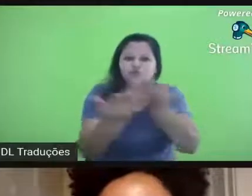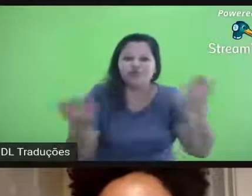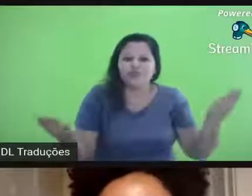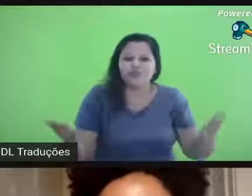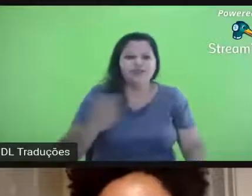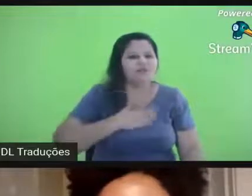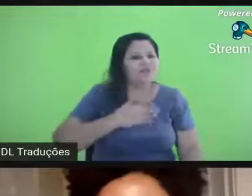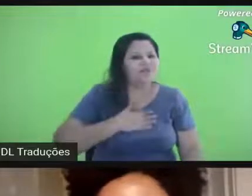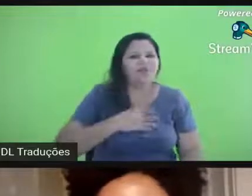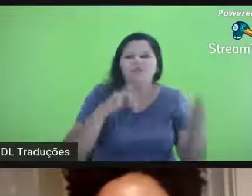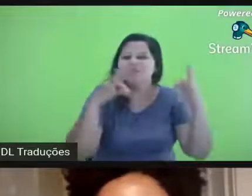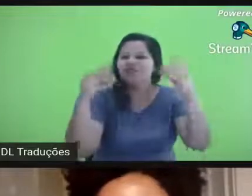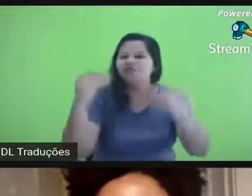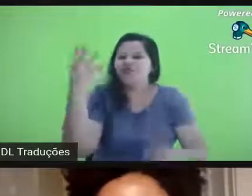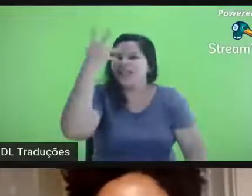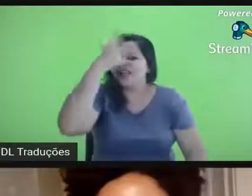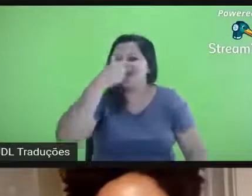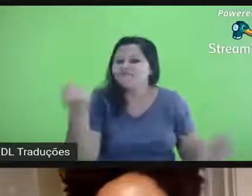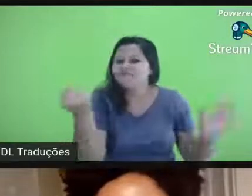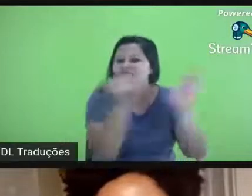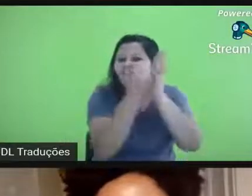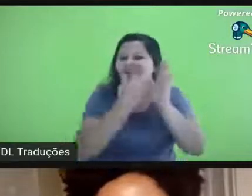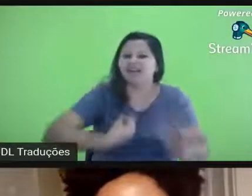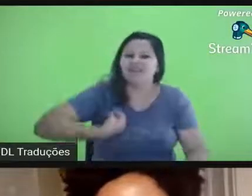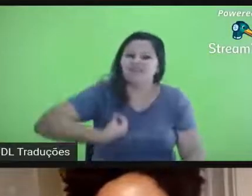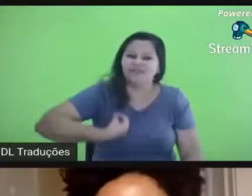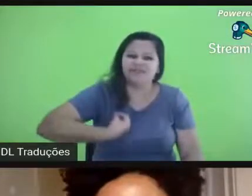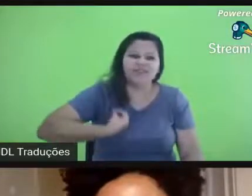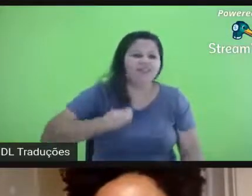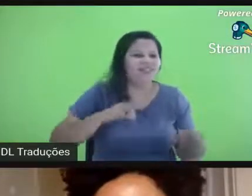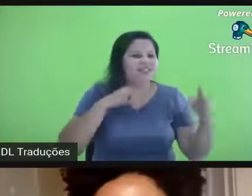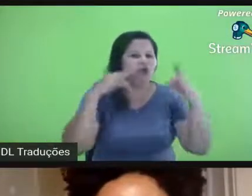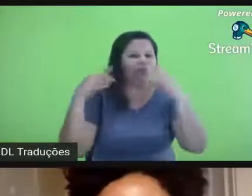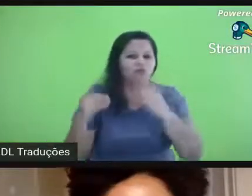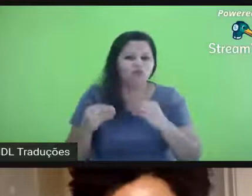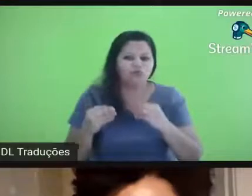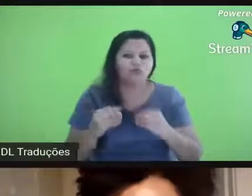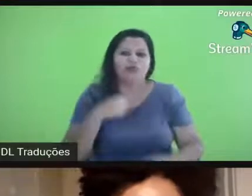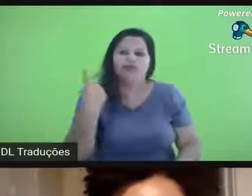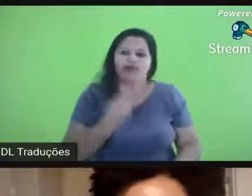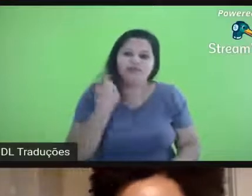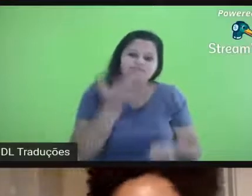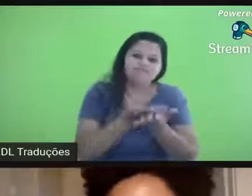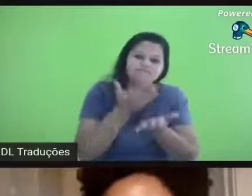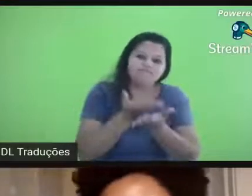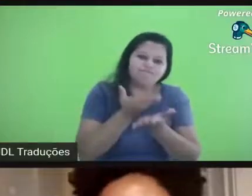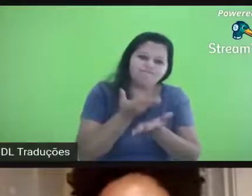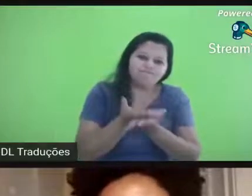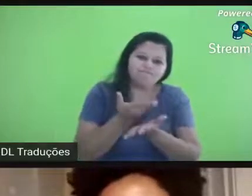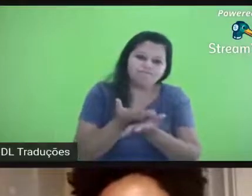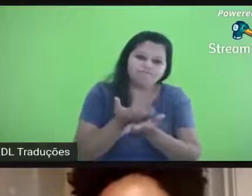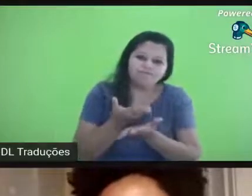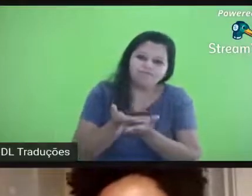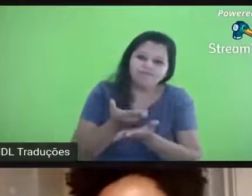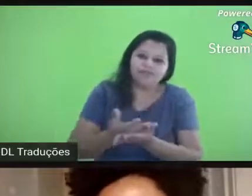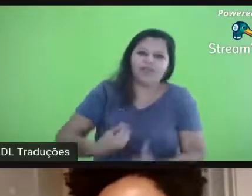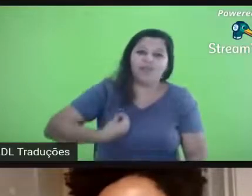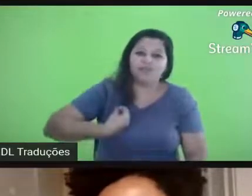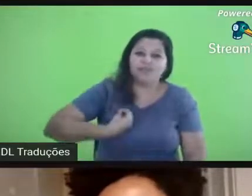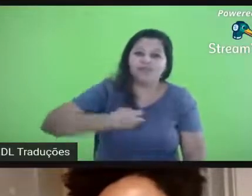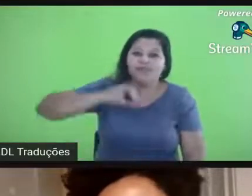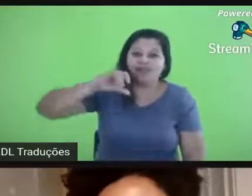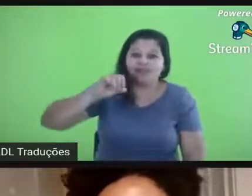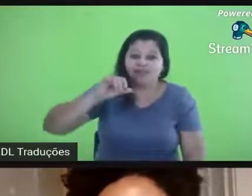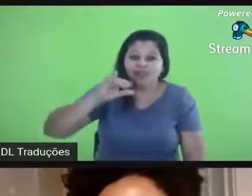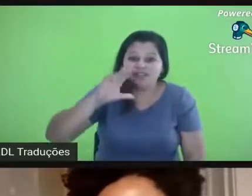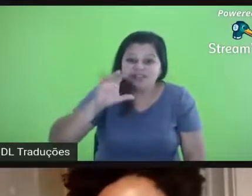tudo é muito simbólico assim na vida, né? A gente, enquanto estudante, ter visto uma participação da Joyce e agora estar aqui